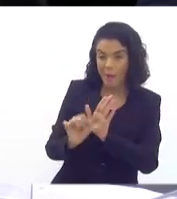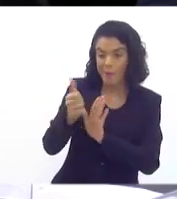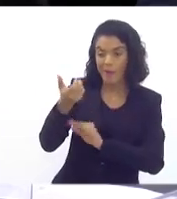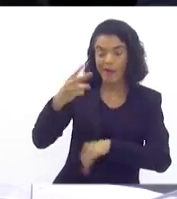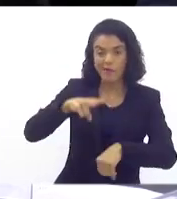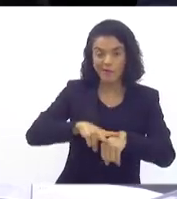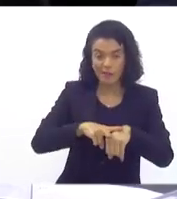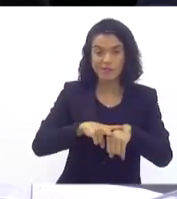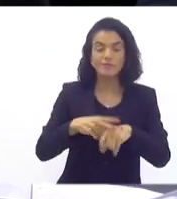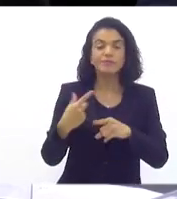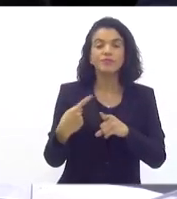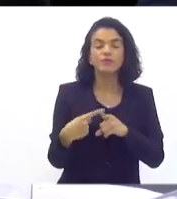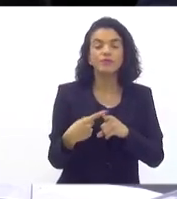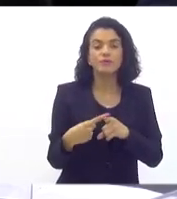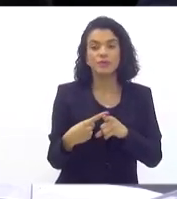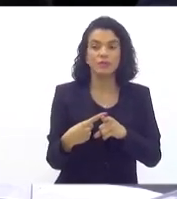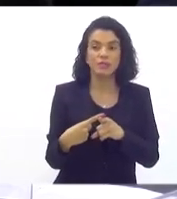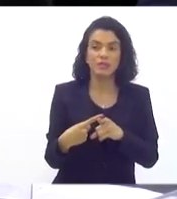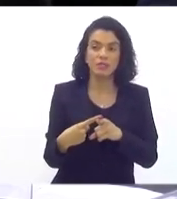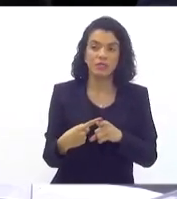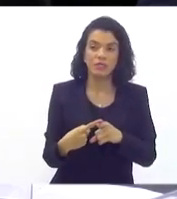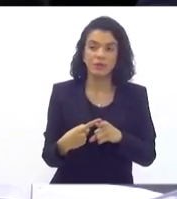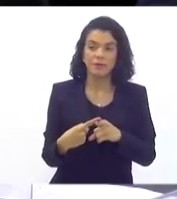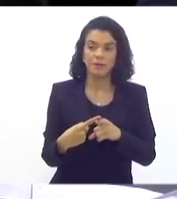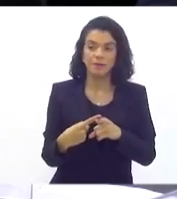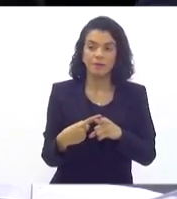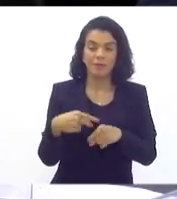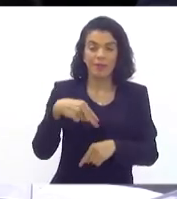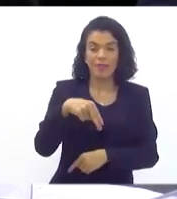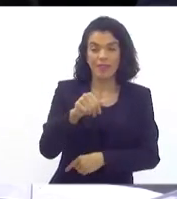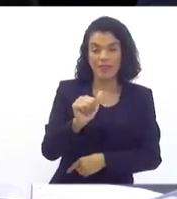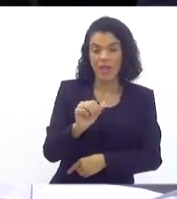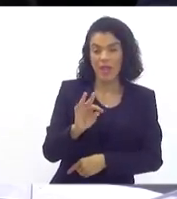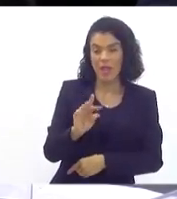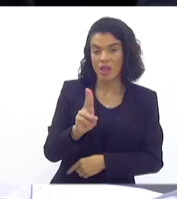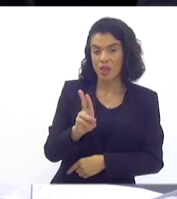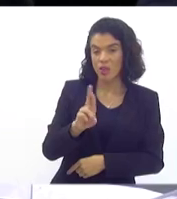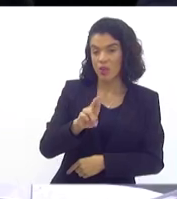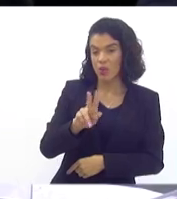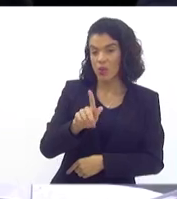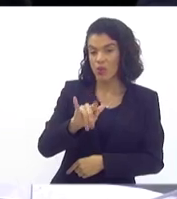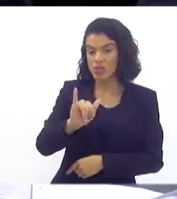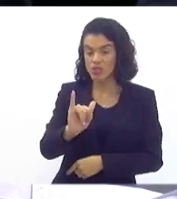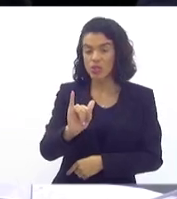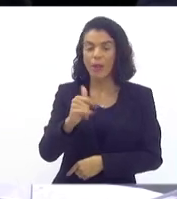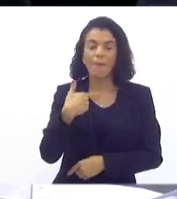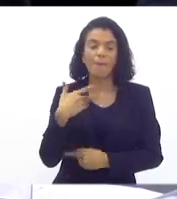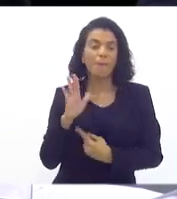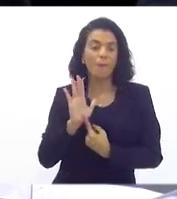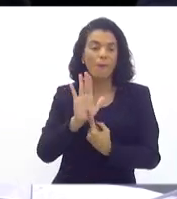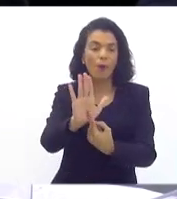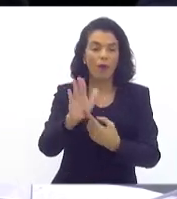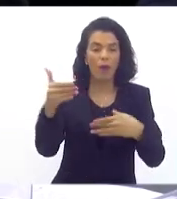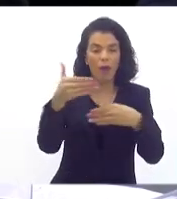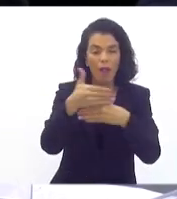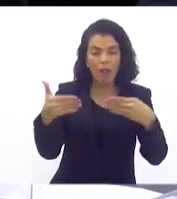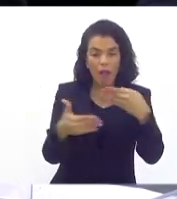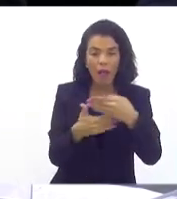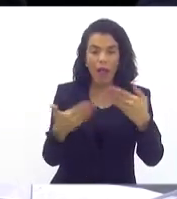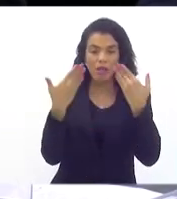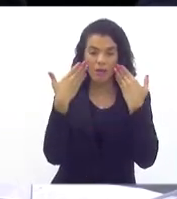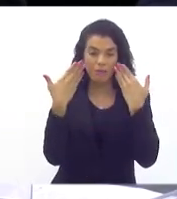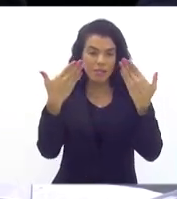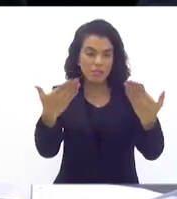até porque a naturgia ela chegou com uma explanação trouxe um slide apresentou aqui para